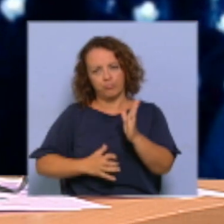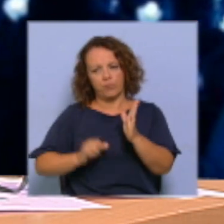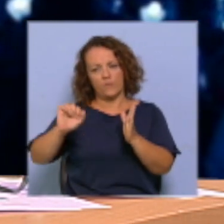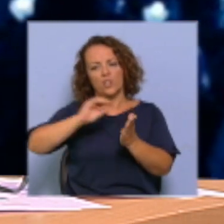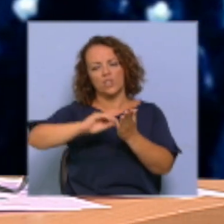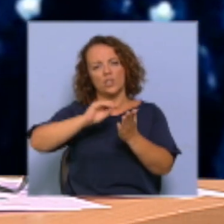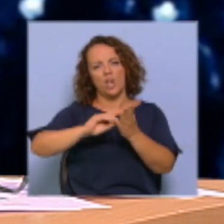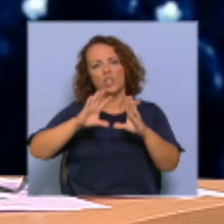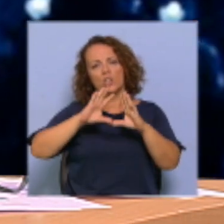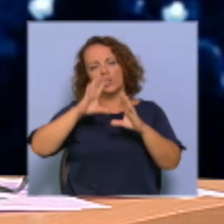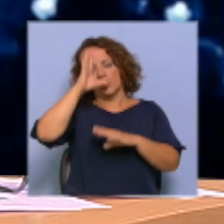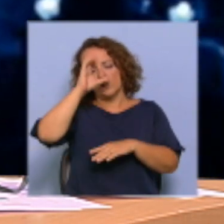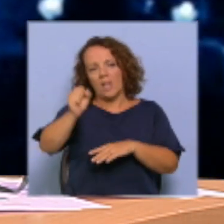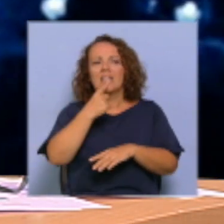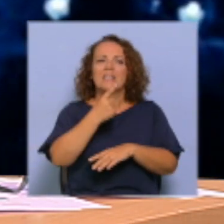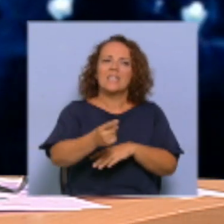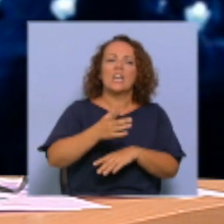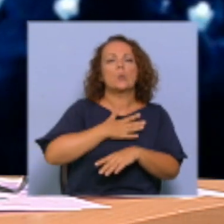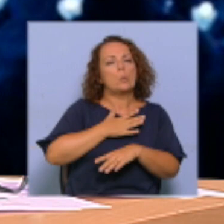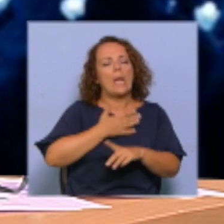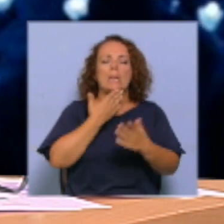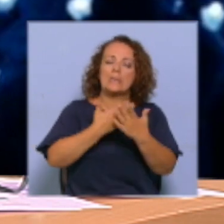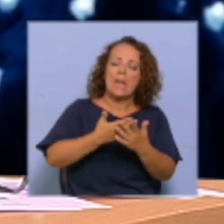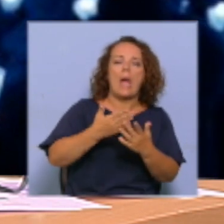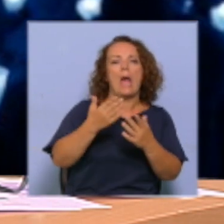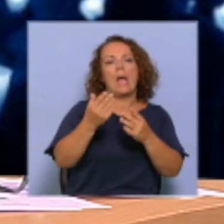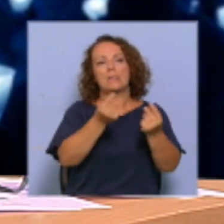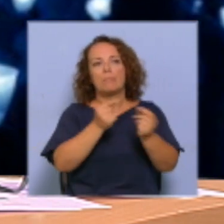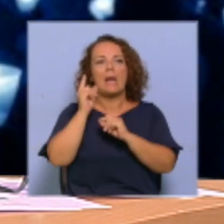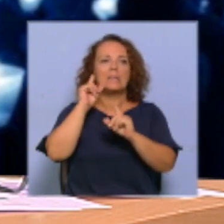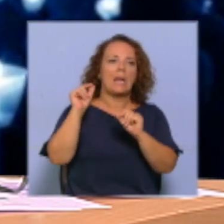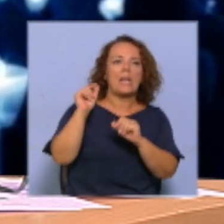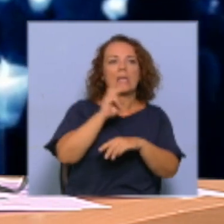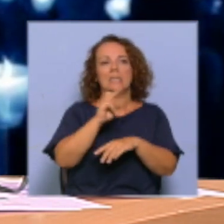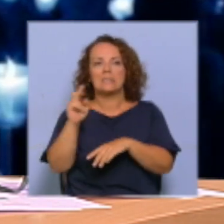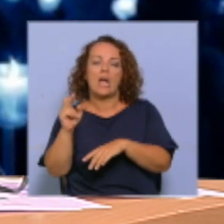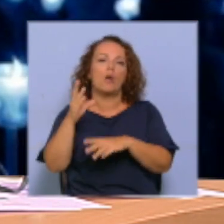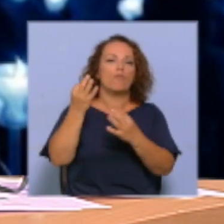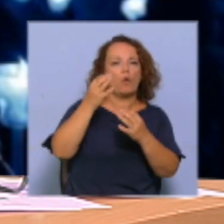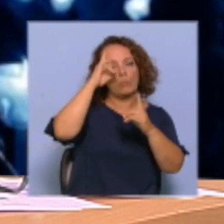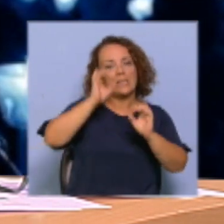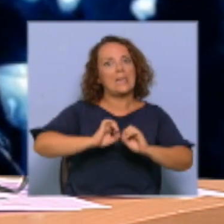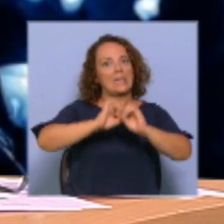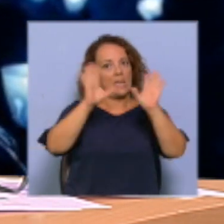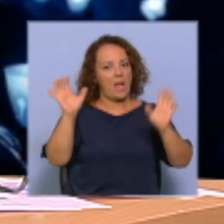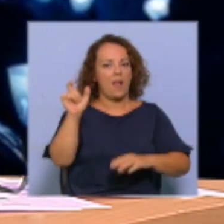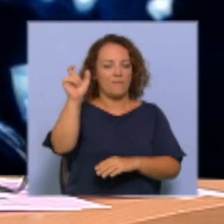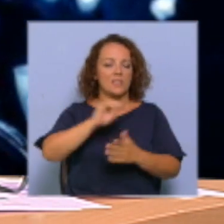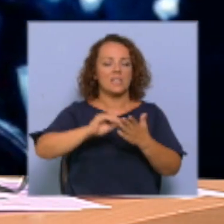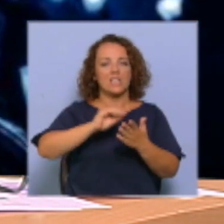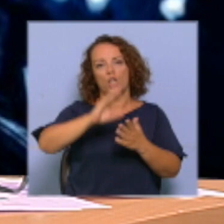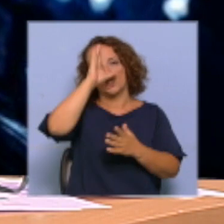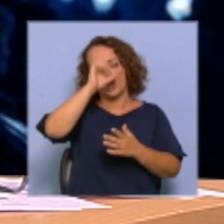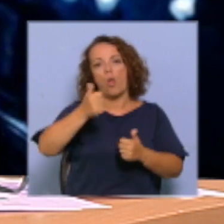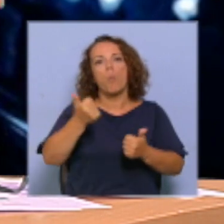secretário de Estado, embora dizendo que não quer penalizar as crianças, o debate na Renascença foi bastante esclarecedor da boa vontade do secretário de Estado,